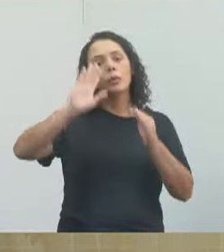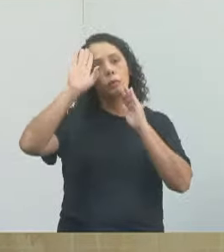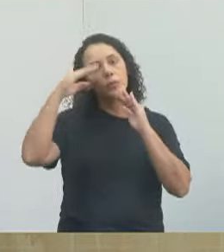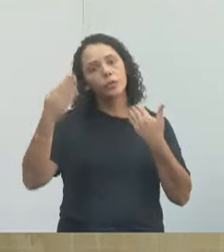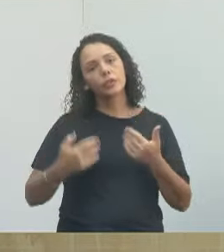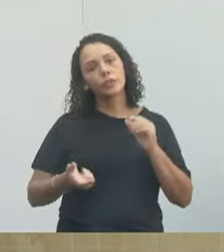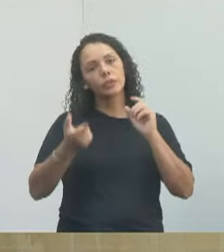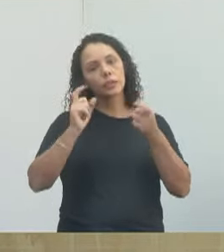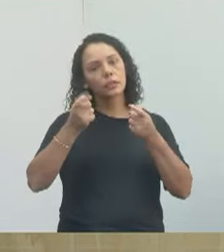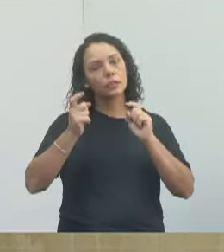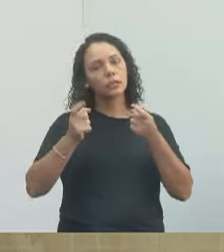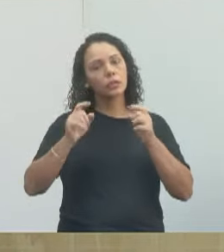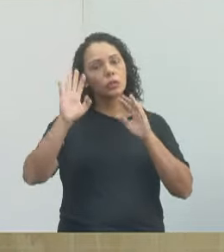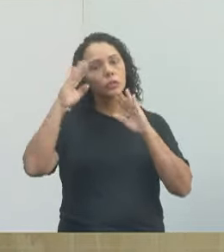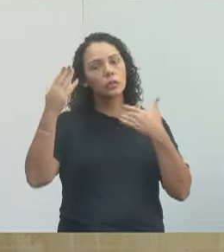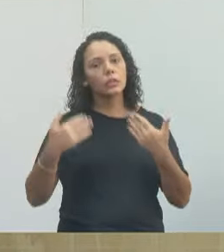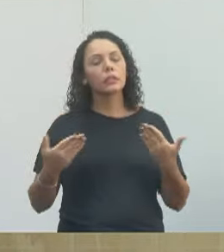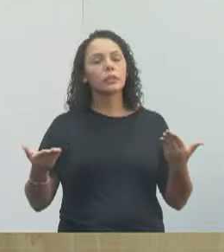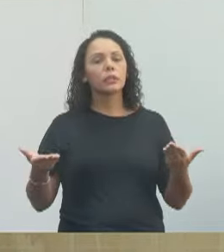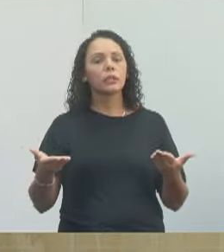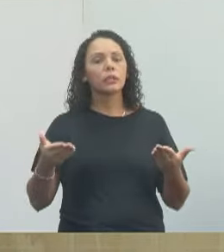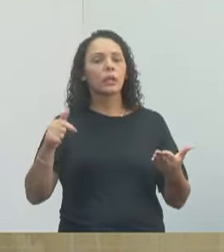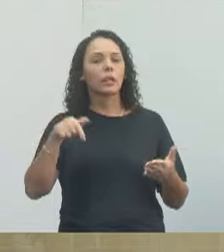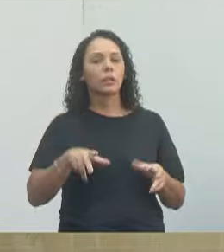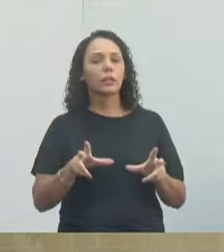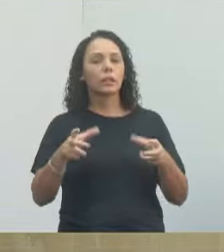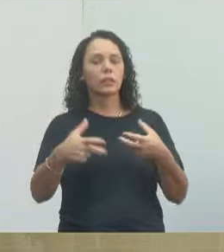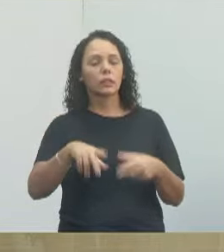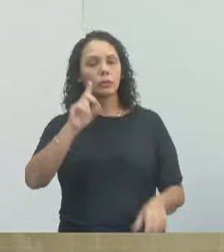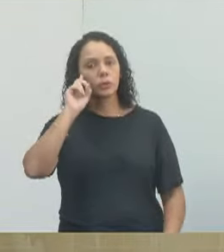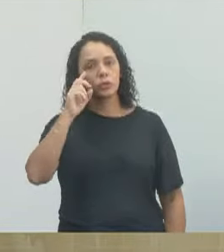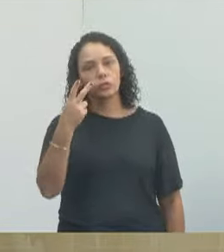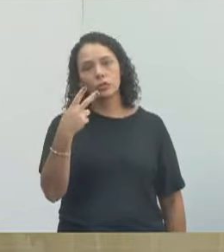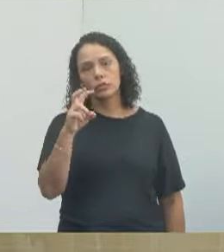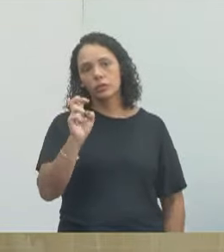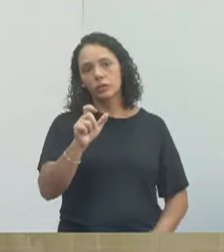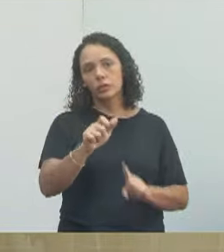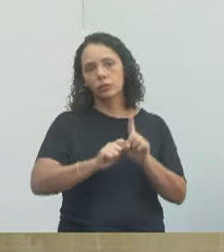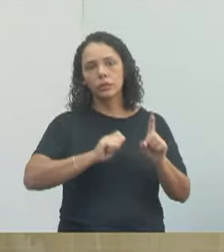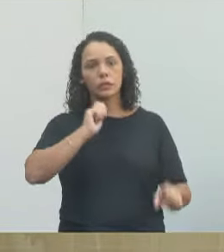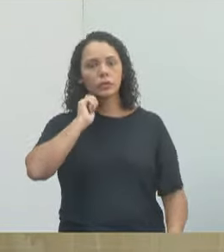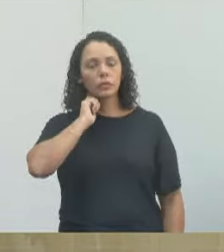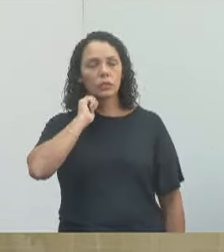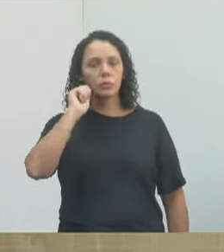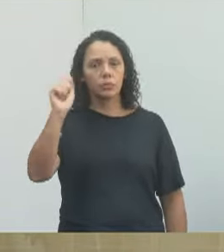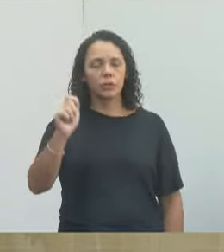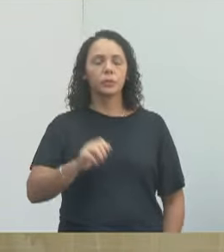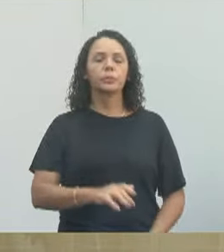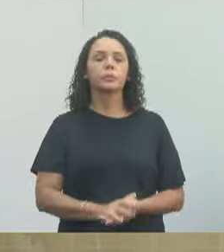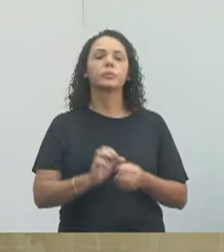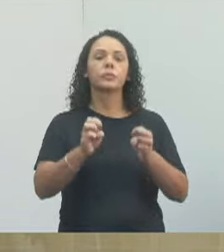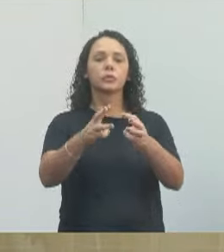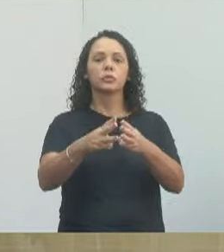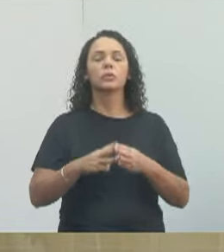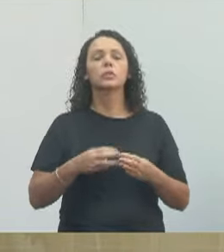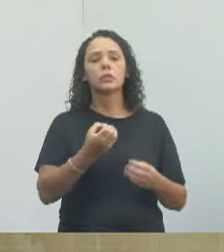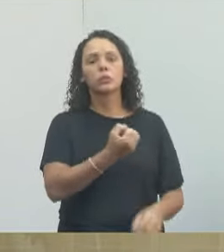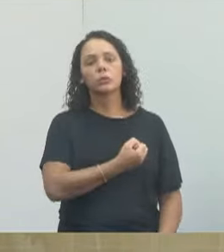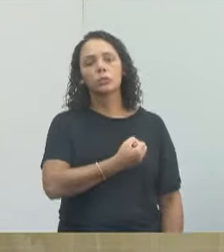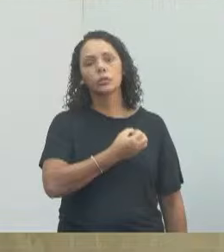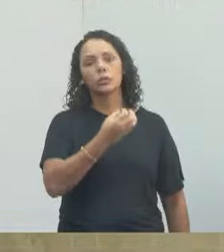nesta casa Legislativa em 25 de Abril do corrente autoria Valmir do Parque meua Moção 306